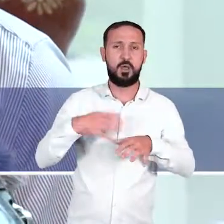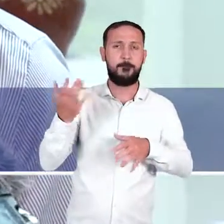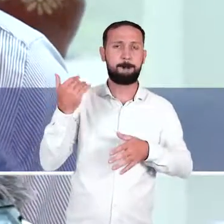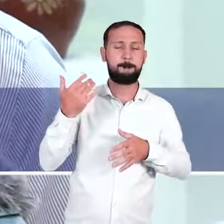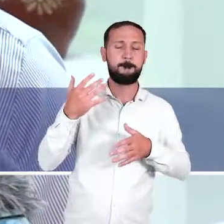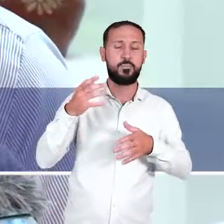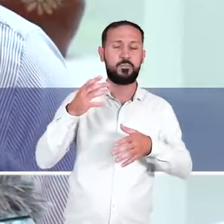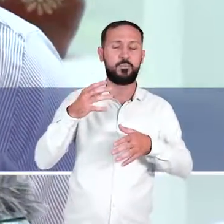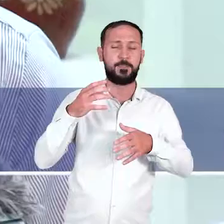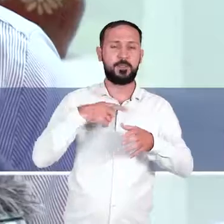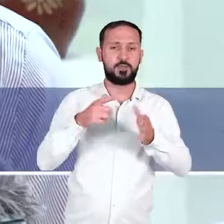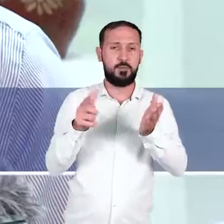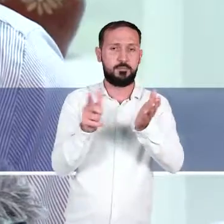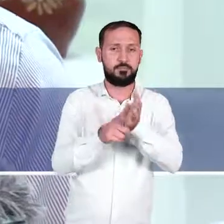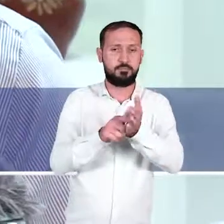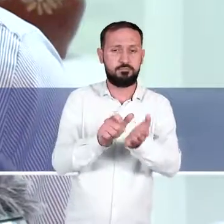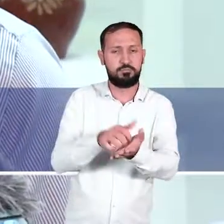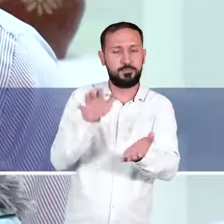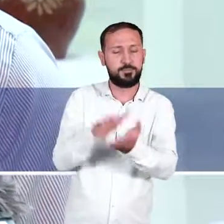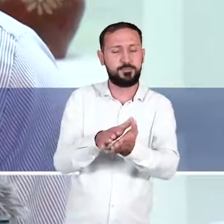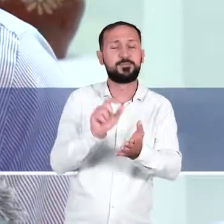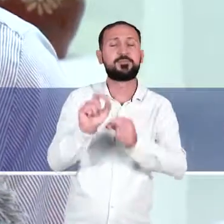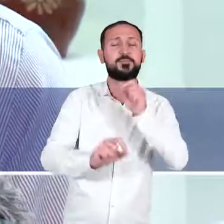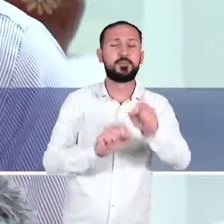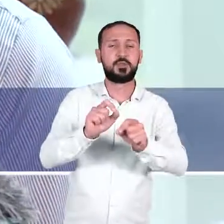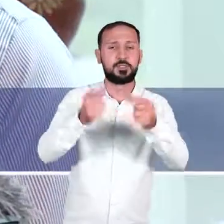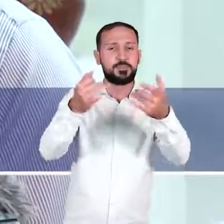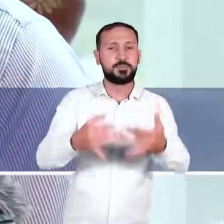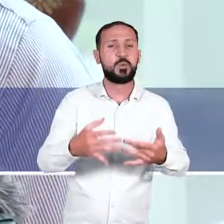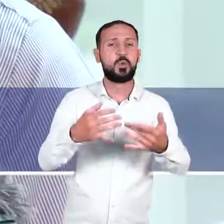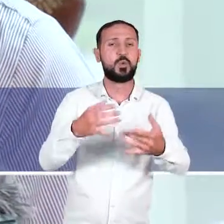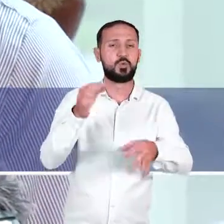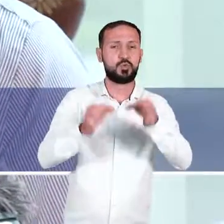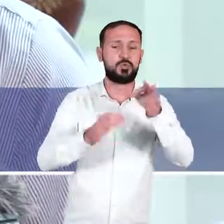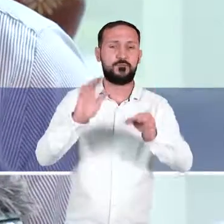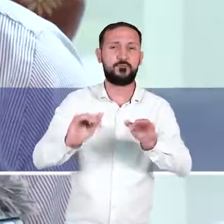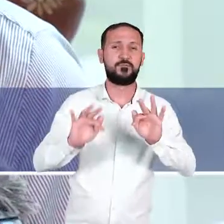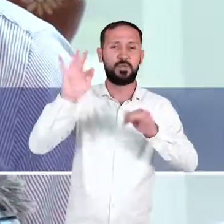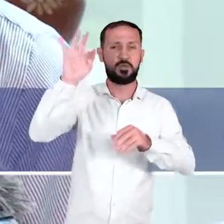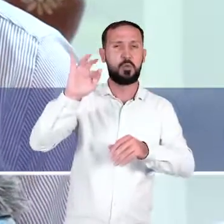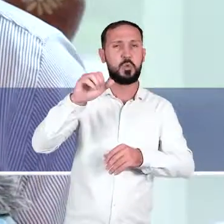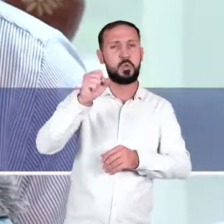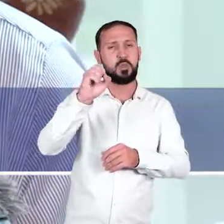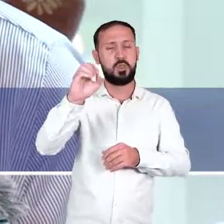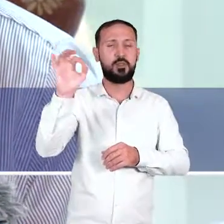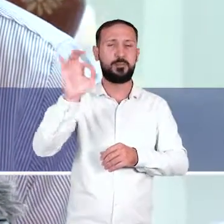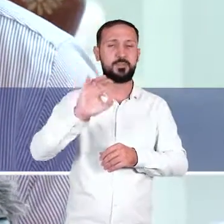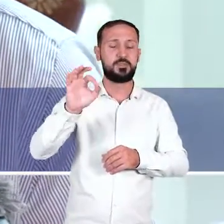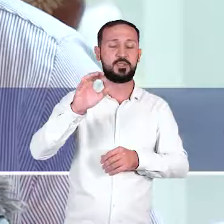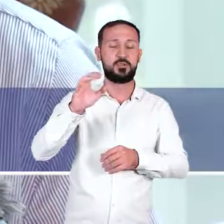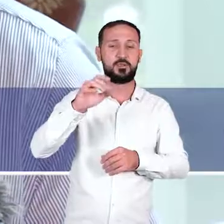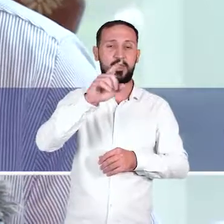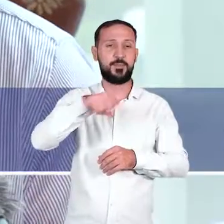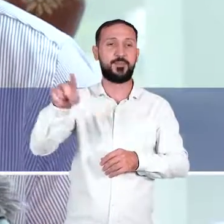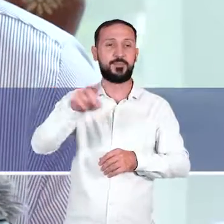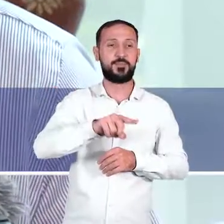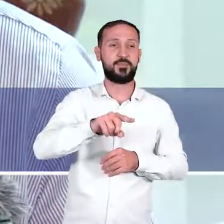sob uma liminar da 4ª Justiça Federal, onde praticamente todo ele era extinto. 80% do seu território